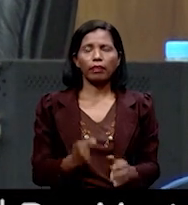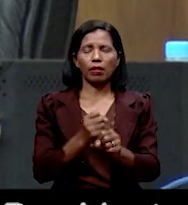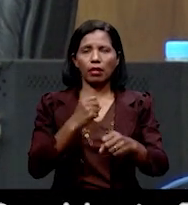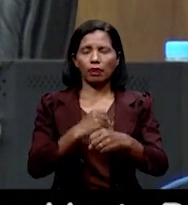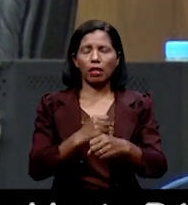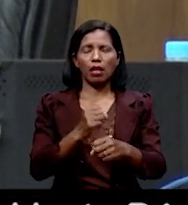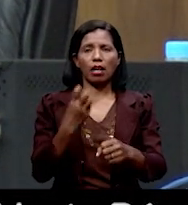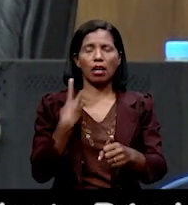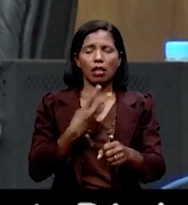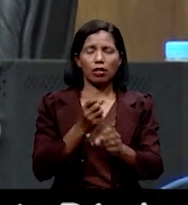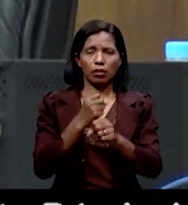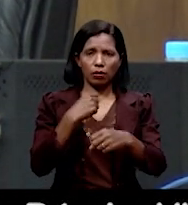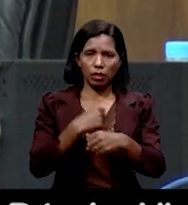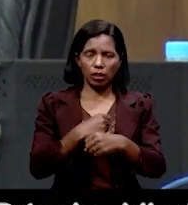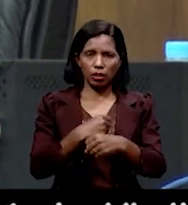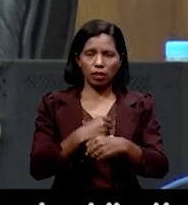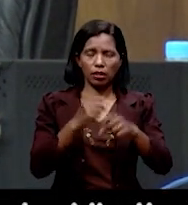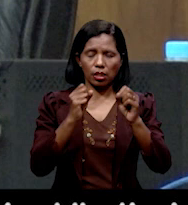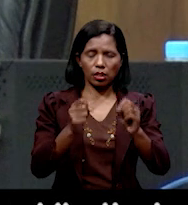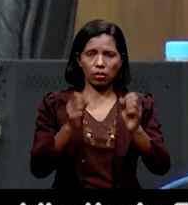sai cauteloso liutan